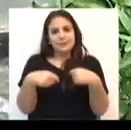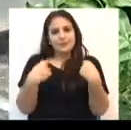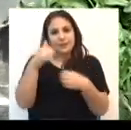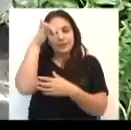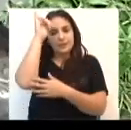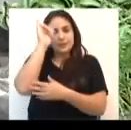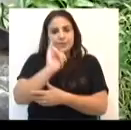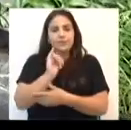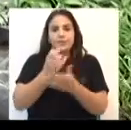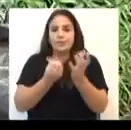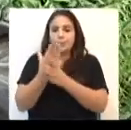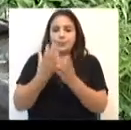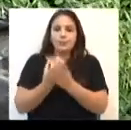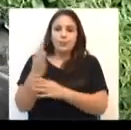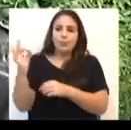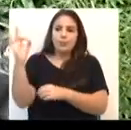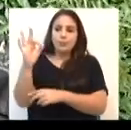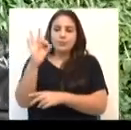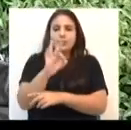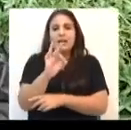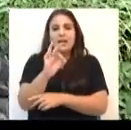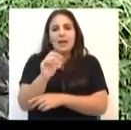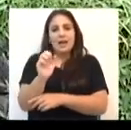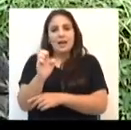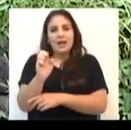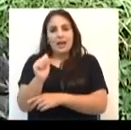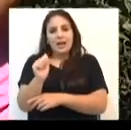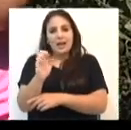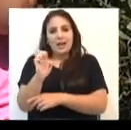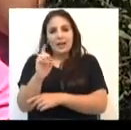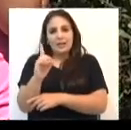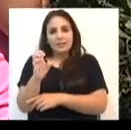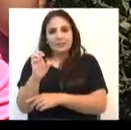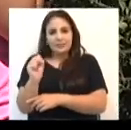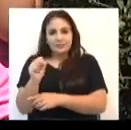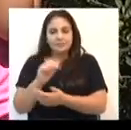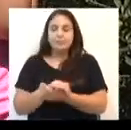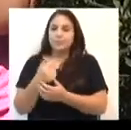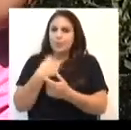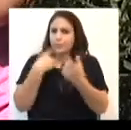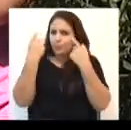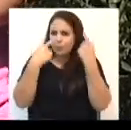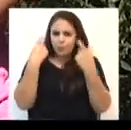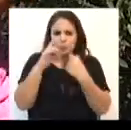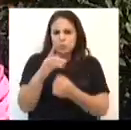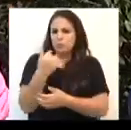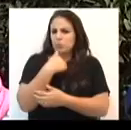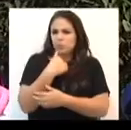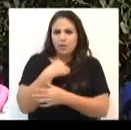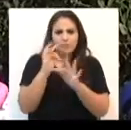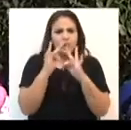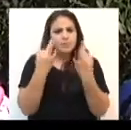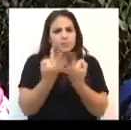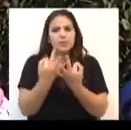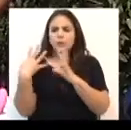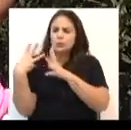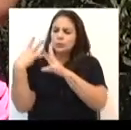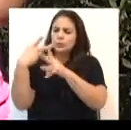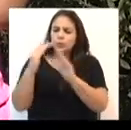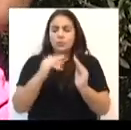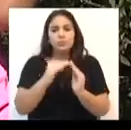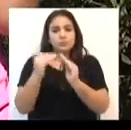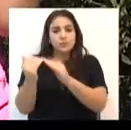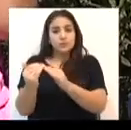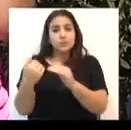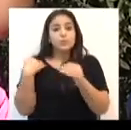evitarem a proliferação do mosquito Aedes aegypti. Eu me preocupo, não só com a minha família, mas com todos os